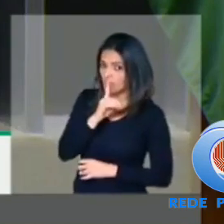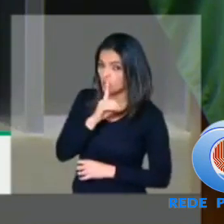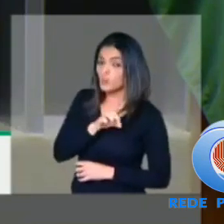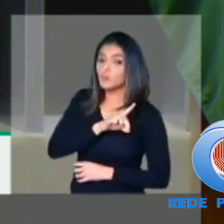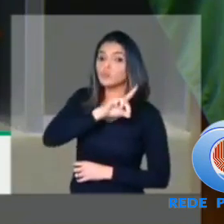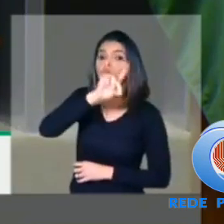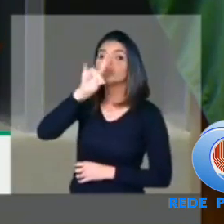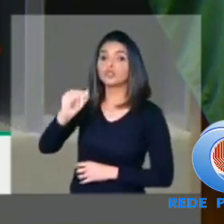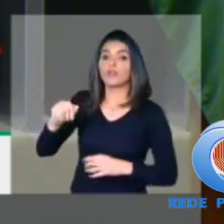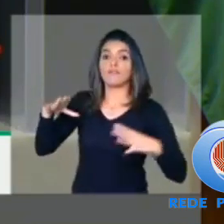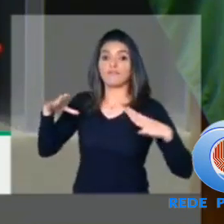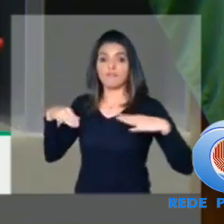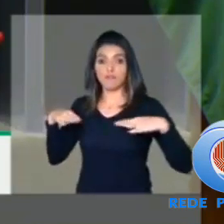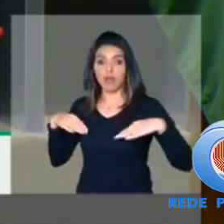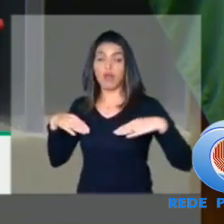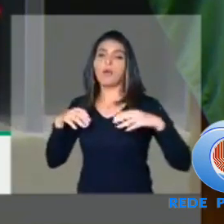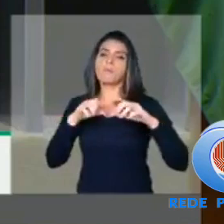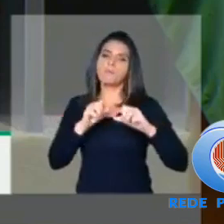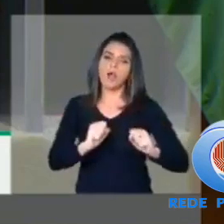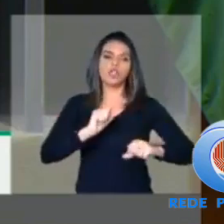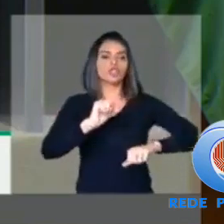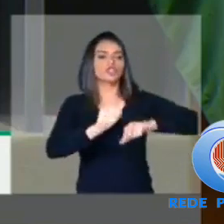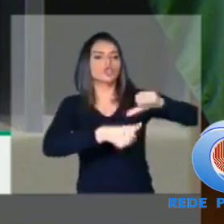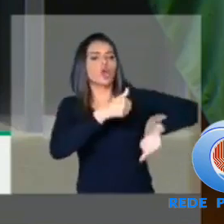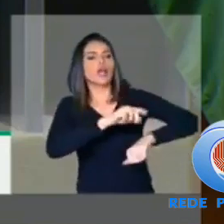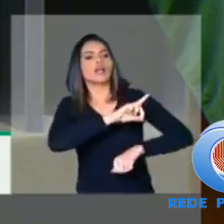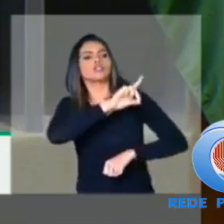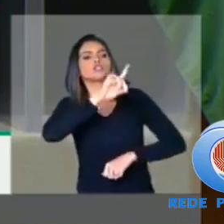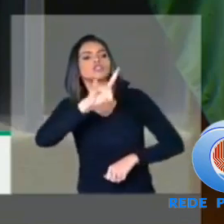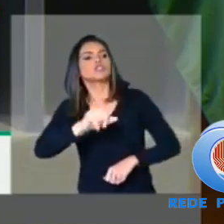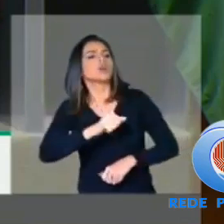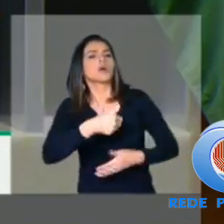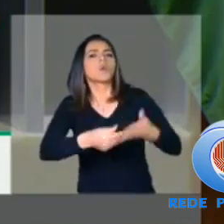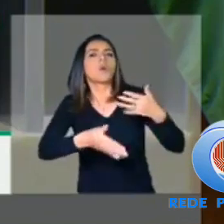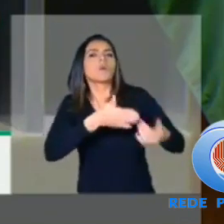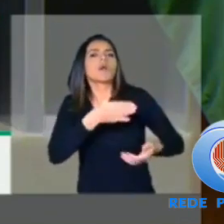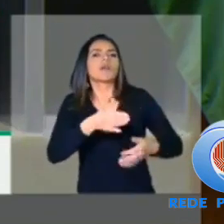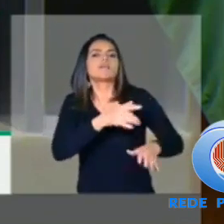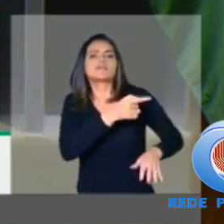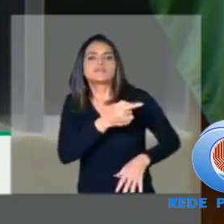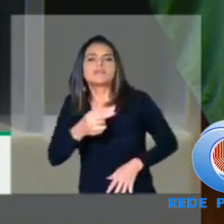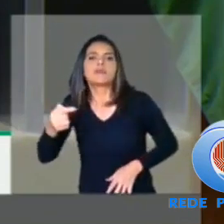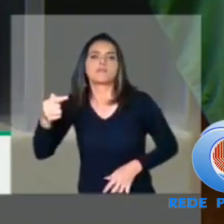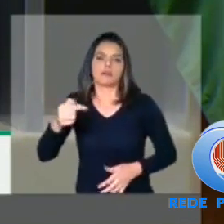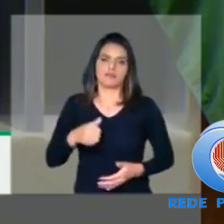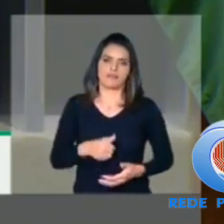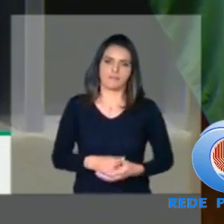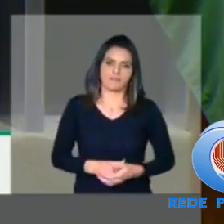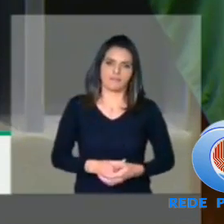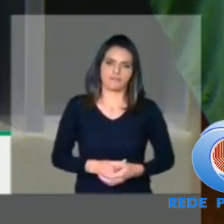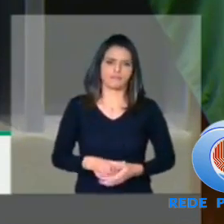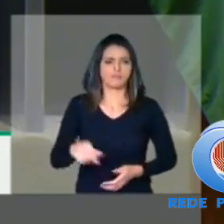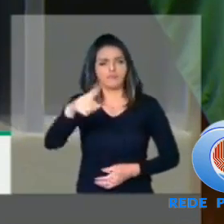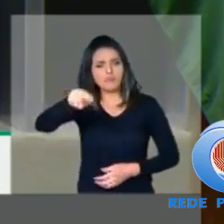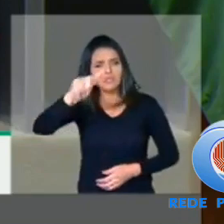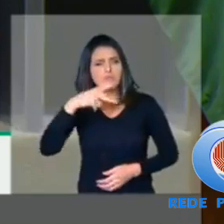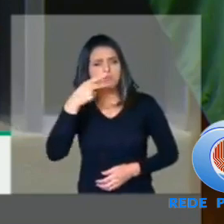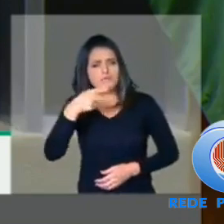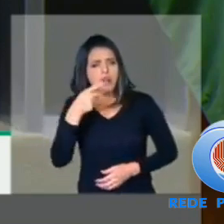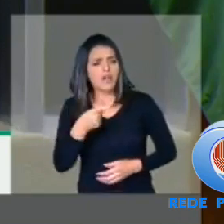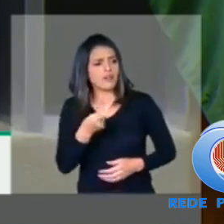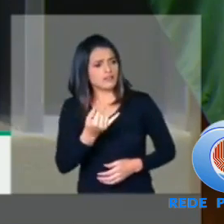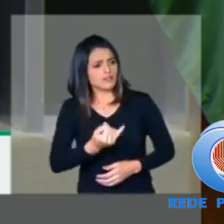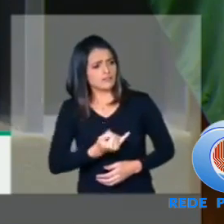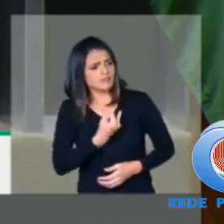pode ser compensada em outro dia da semana. Mas aqueles que tanto falam da importância do convívio